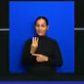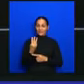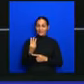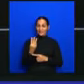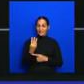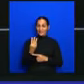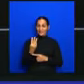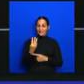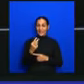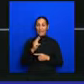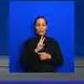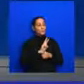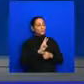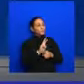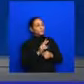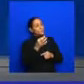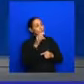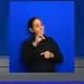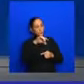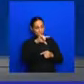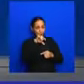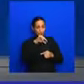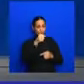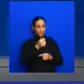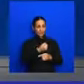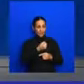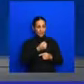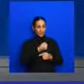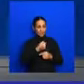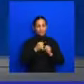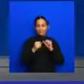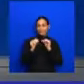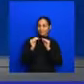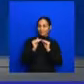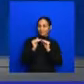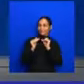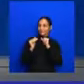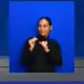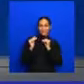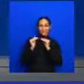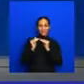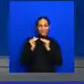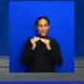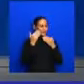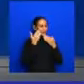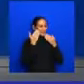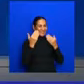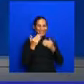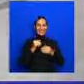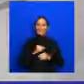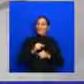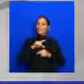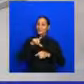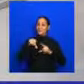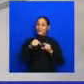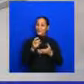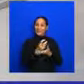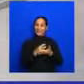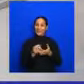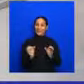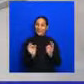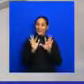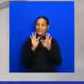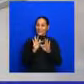e 33. Os auditores confirmam as bolas sorteadas? Sim, confirmo. Sim, confirmo. Muito obrigada. Essa foi a